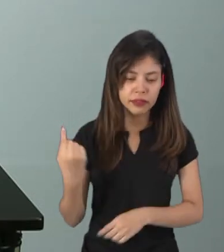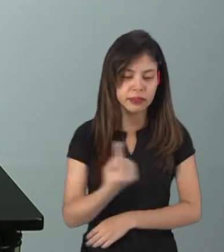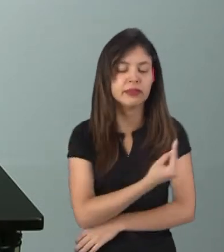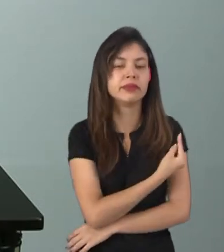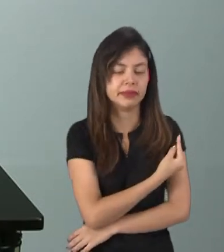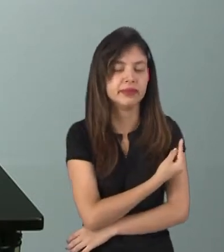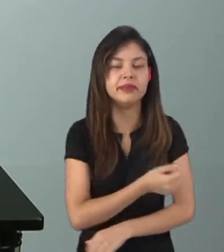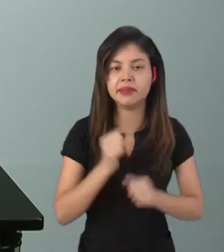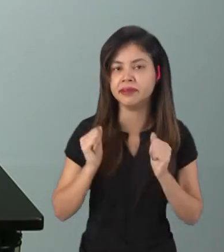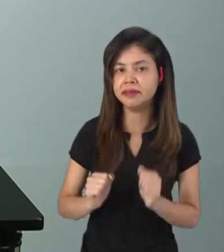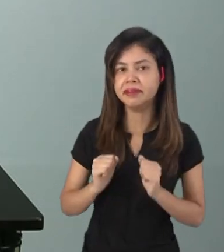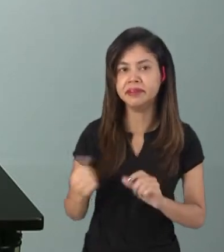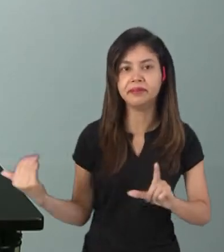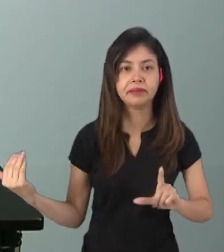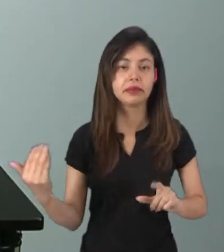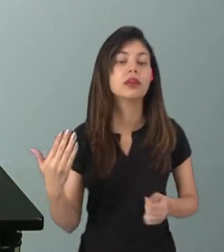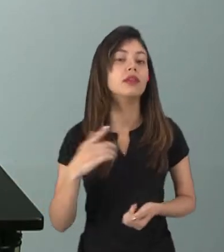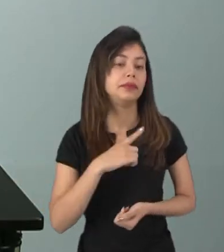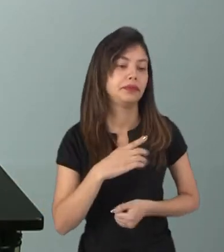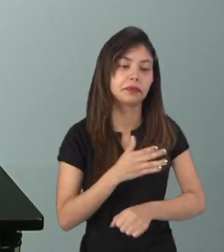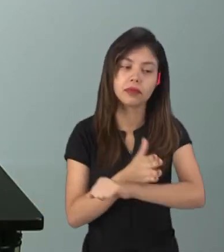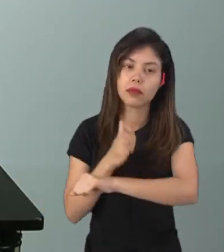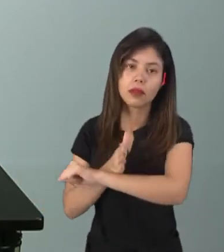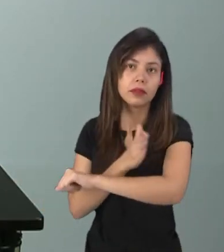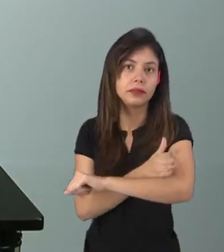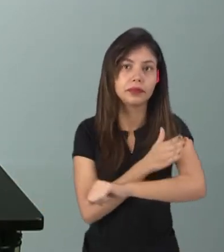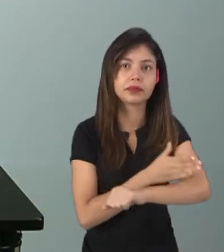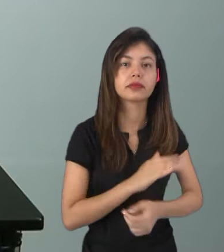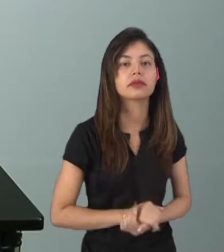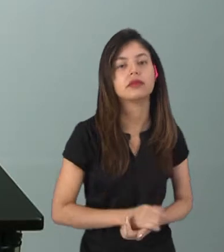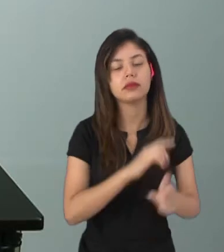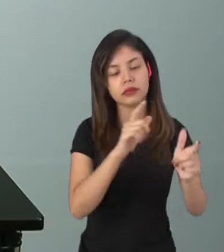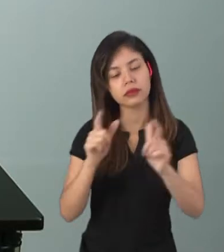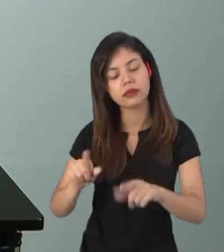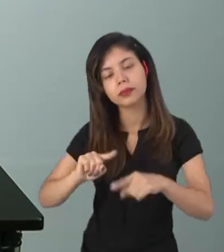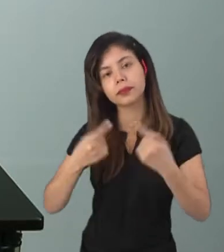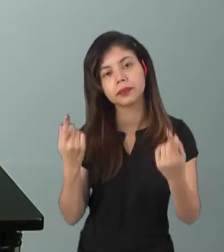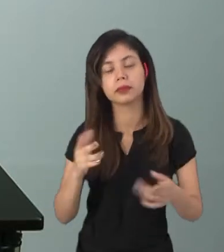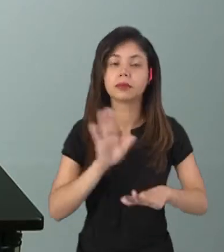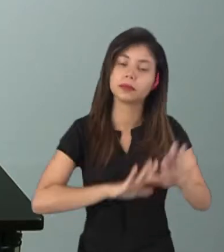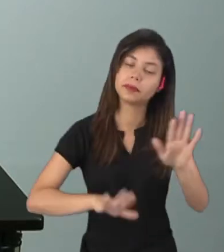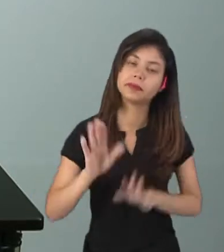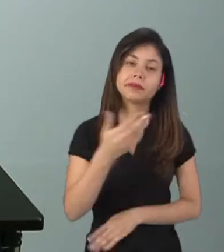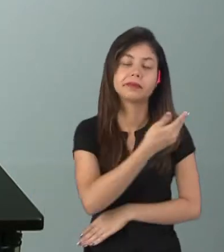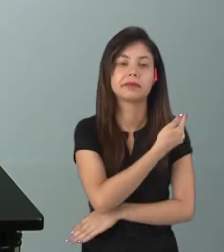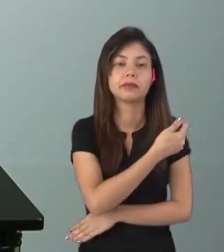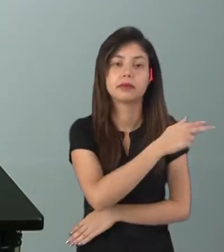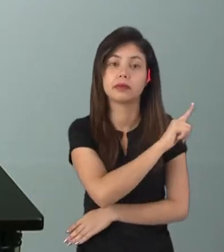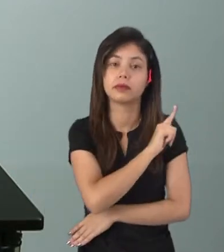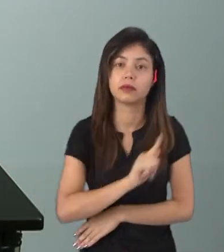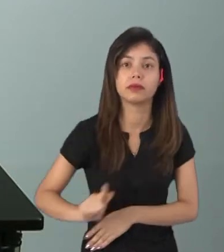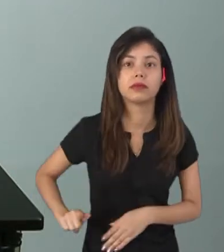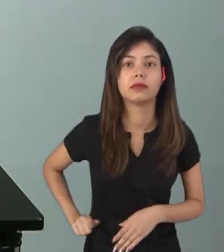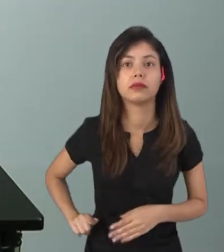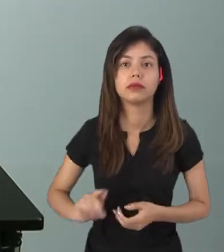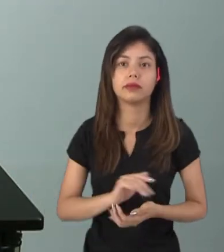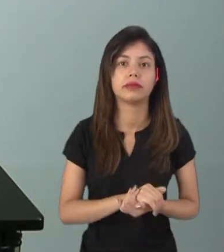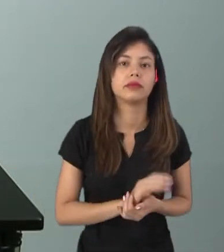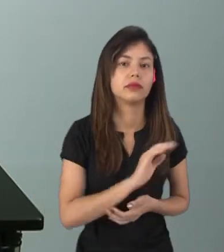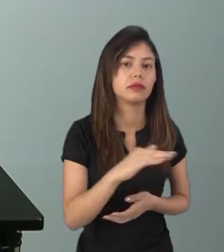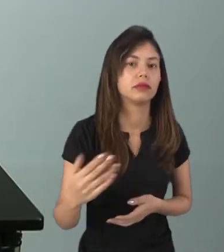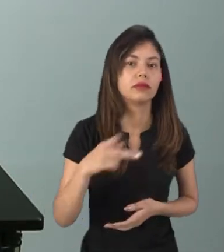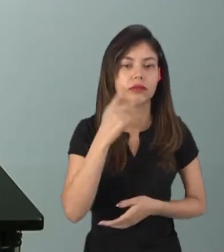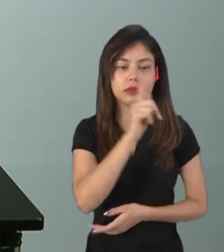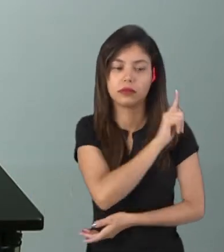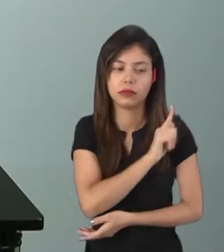nós podemos, né, ter acesso a esses espaços, mas quem administra é o governo. Quando eu falo